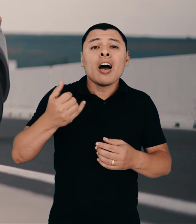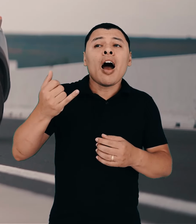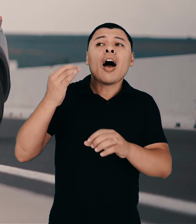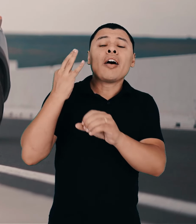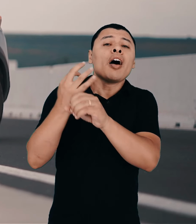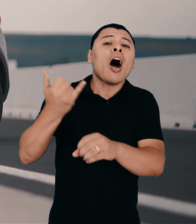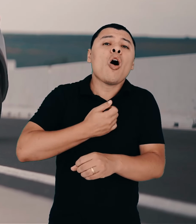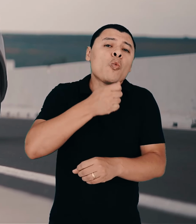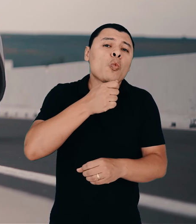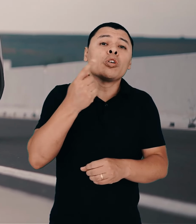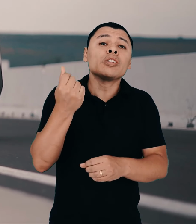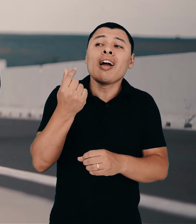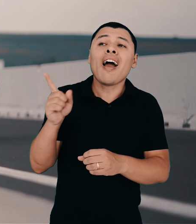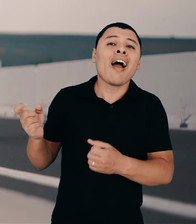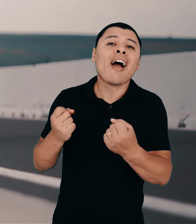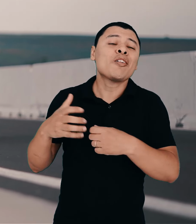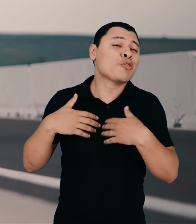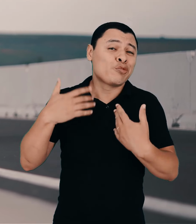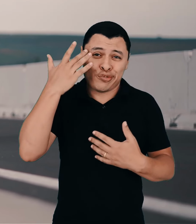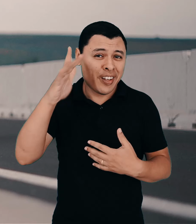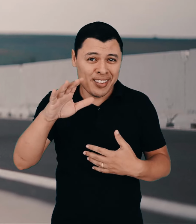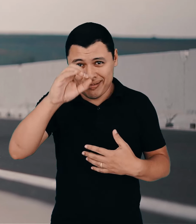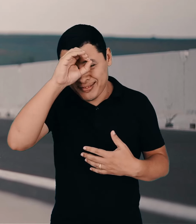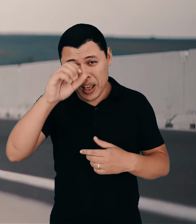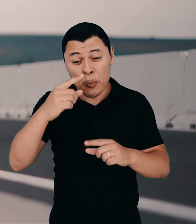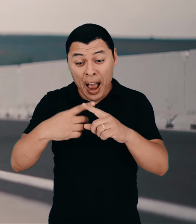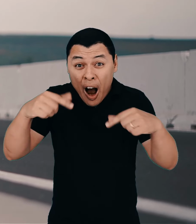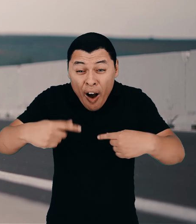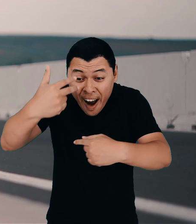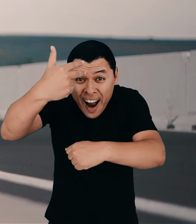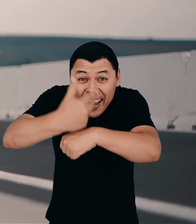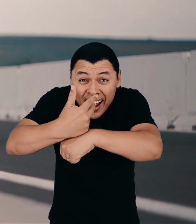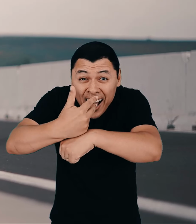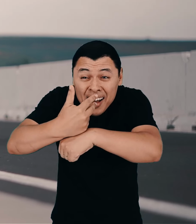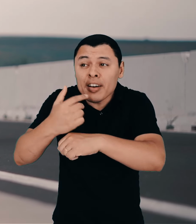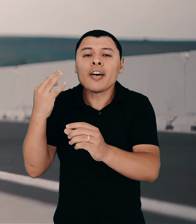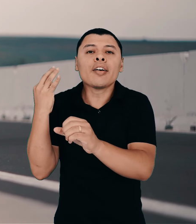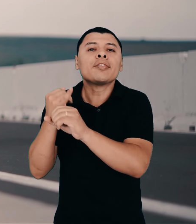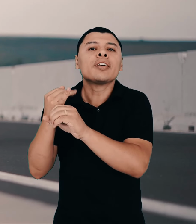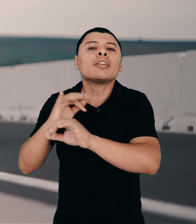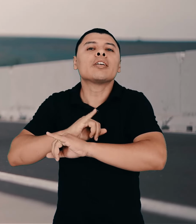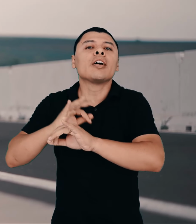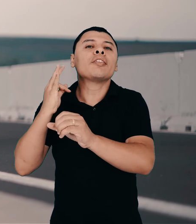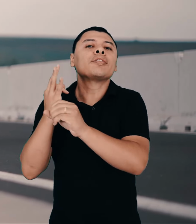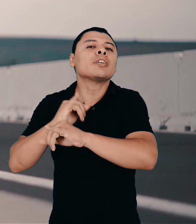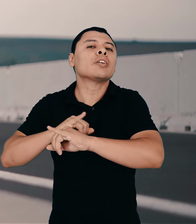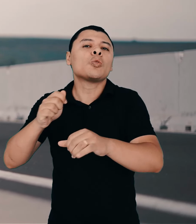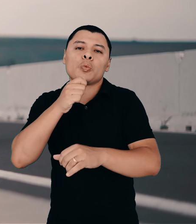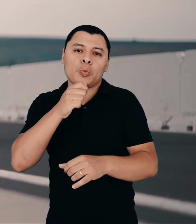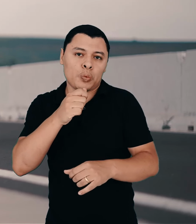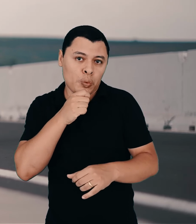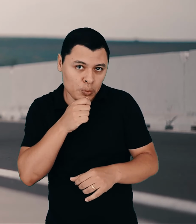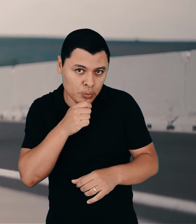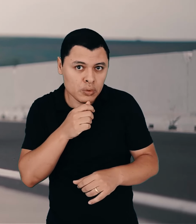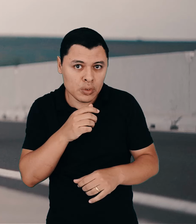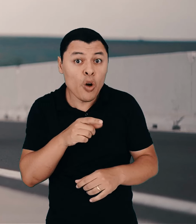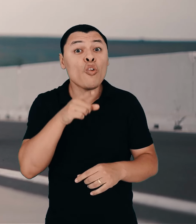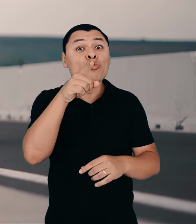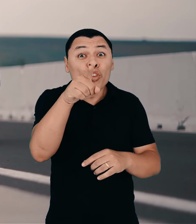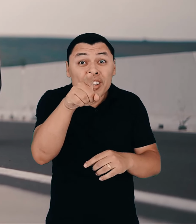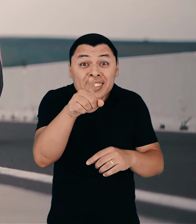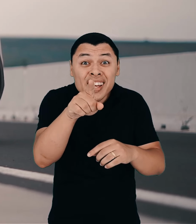você que está nos assistindo aí no YouTube já viu os preços que eu destaquei ali nos comentários e você mesmo pode avaliar se é um bom negócio ou não. Sem